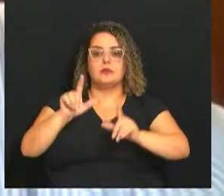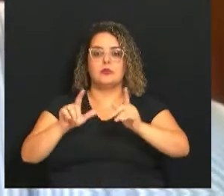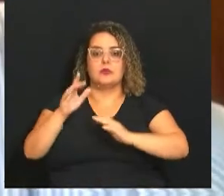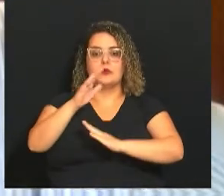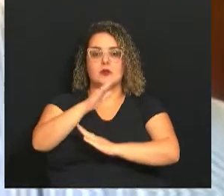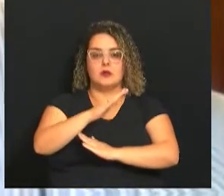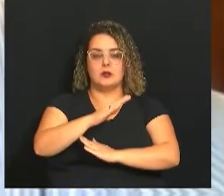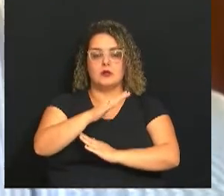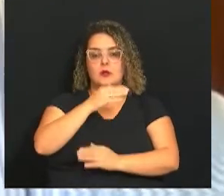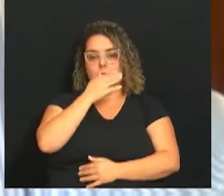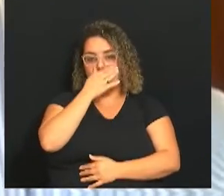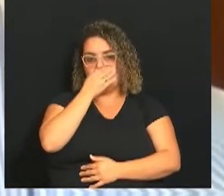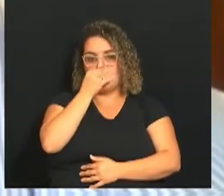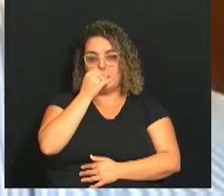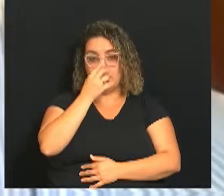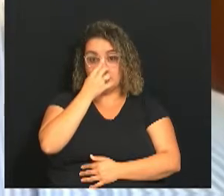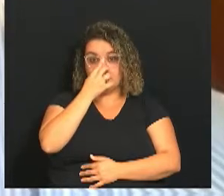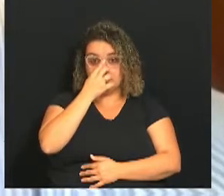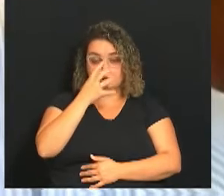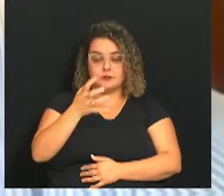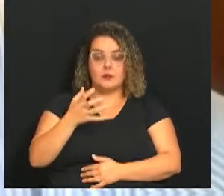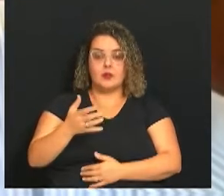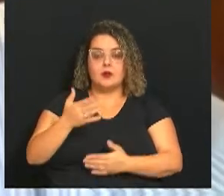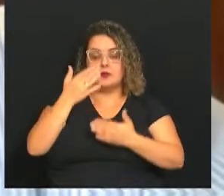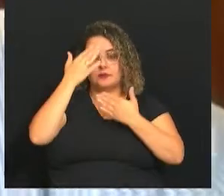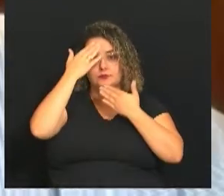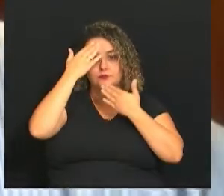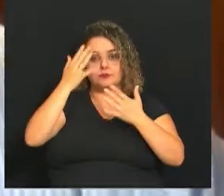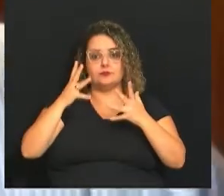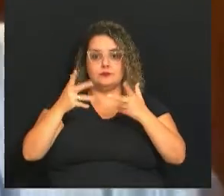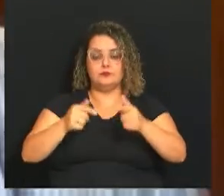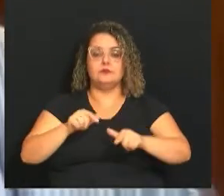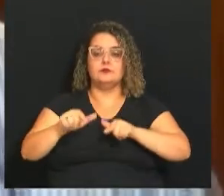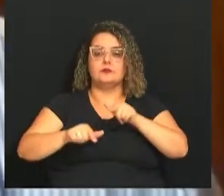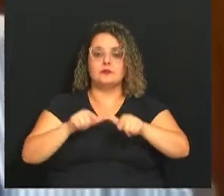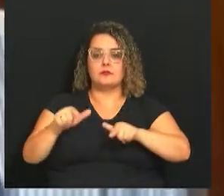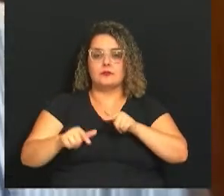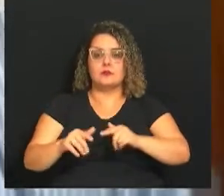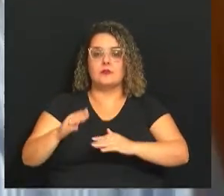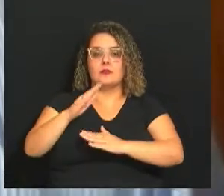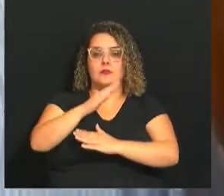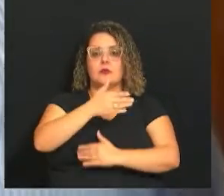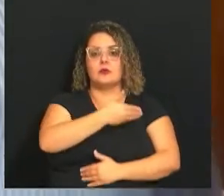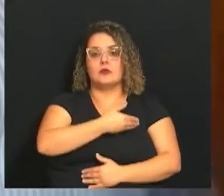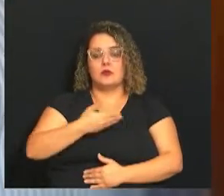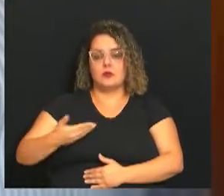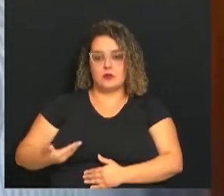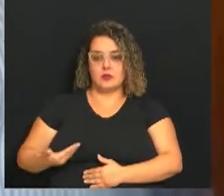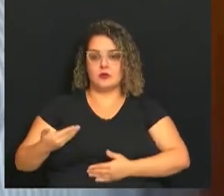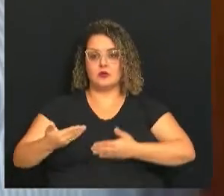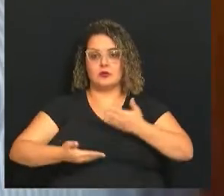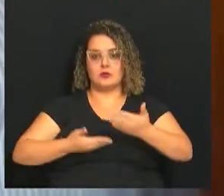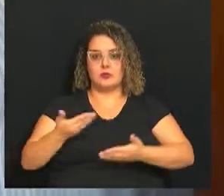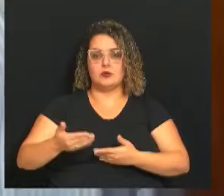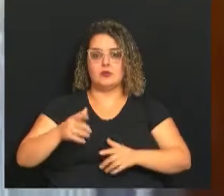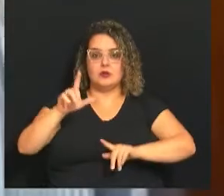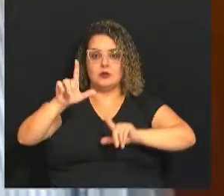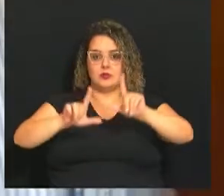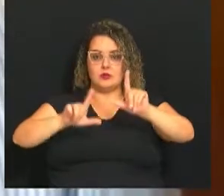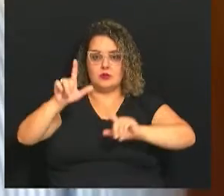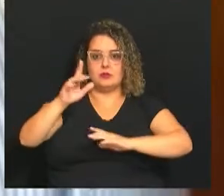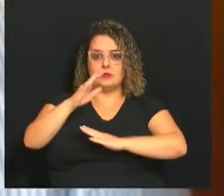agradecer aqui todos os funcionários da Câmara Municipal de Campinas, em especial da TV Câmara, que